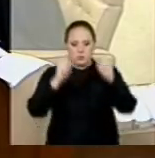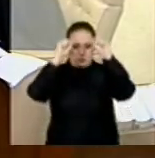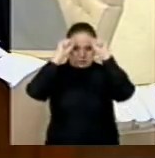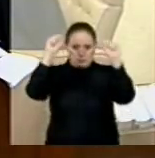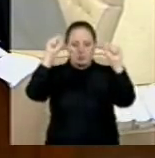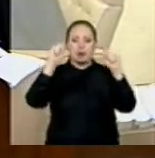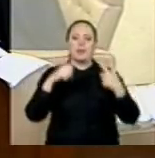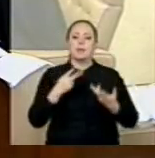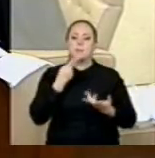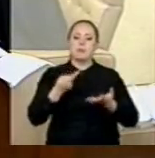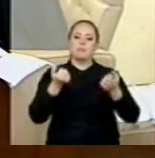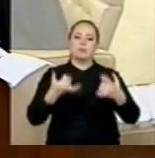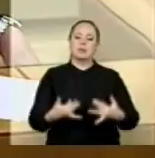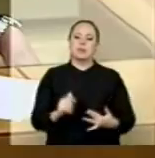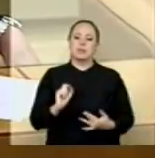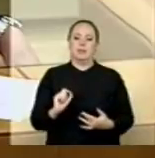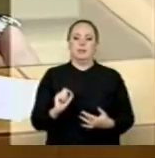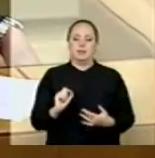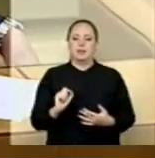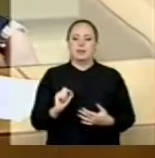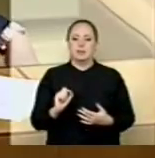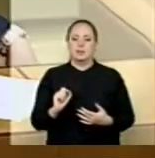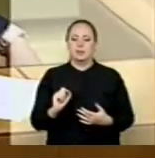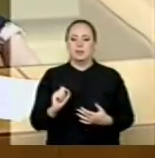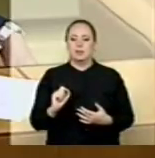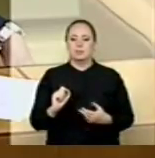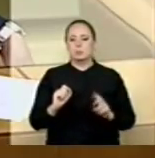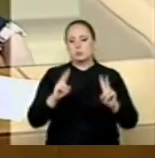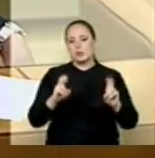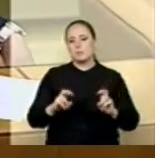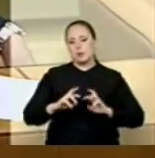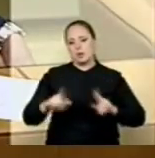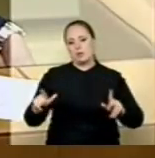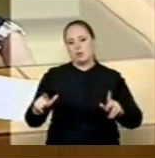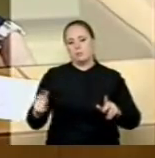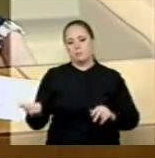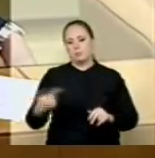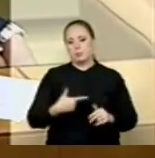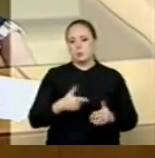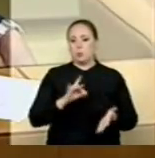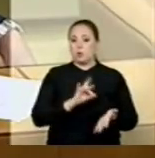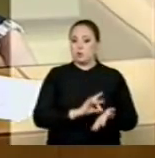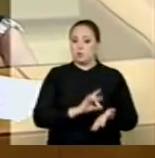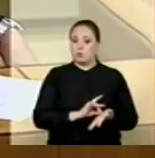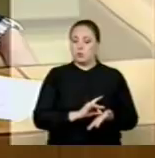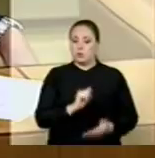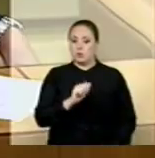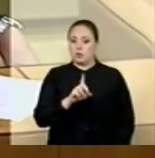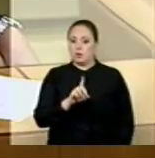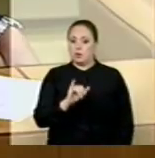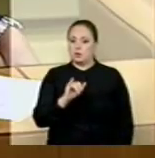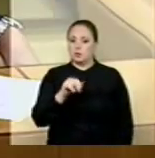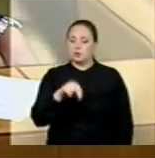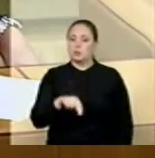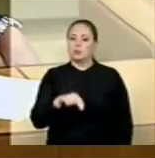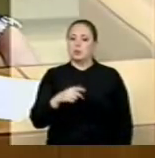Mas para dizer-se que o caso é diverso do que originou o precedente na ação direta de